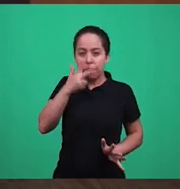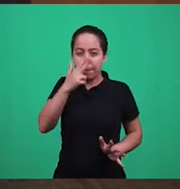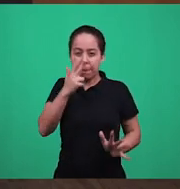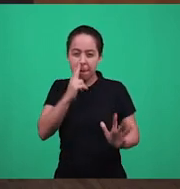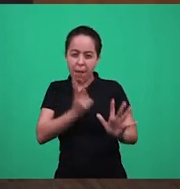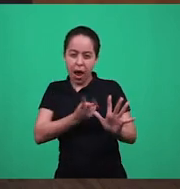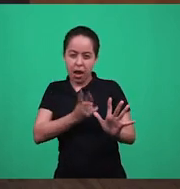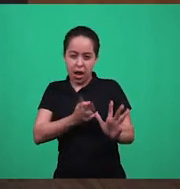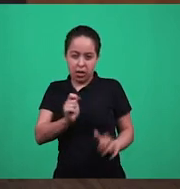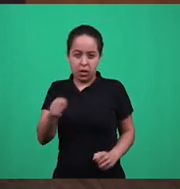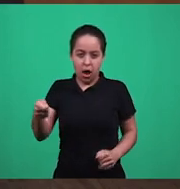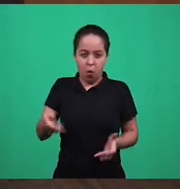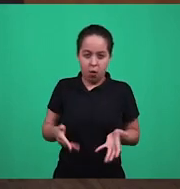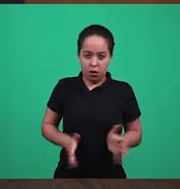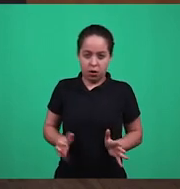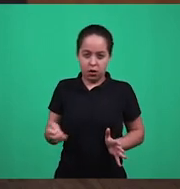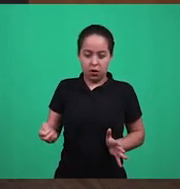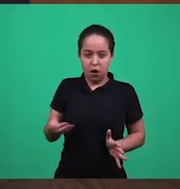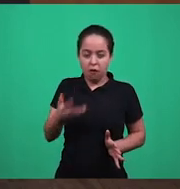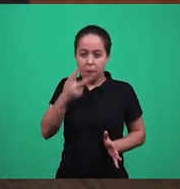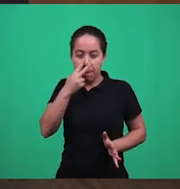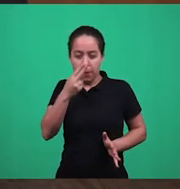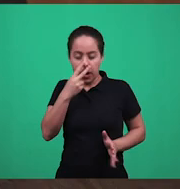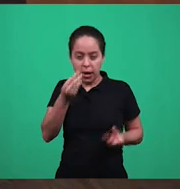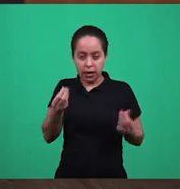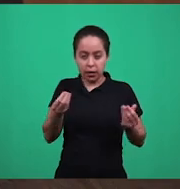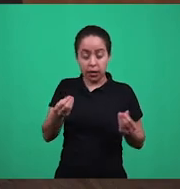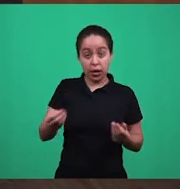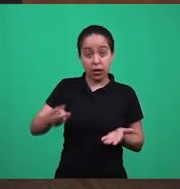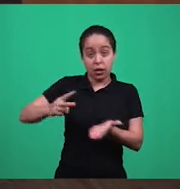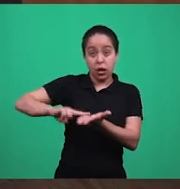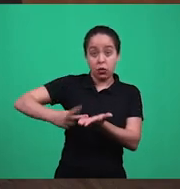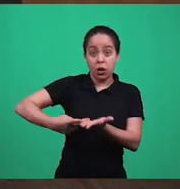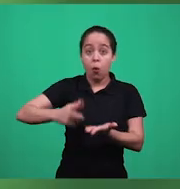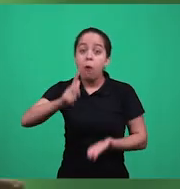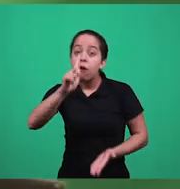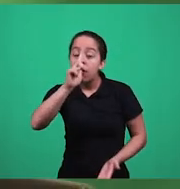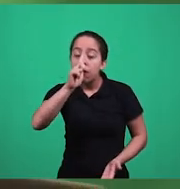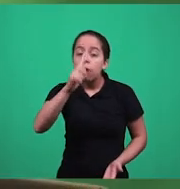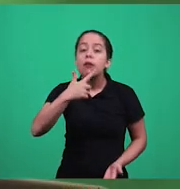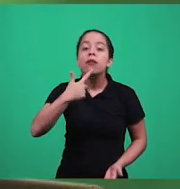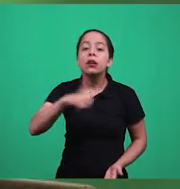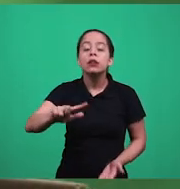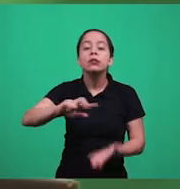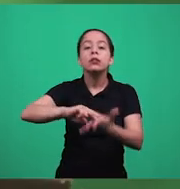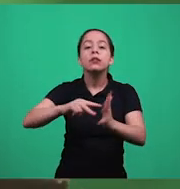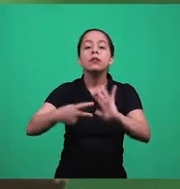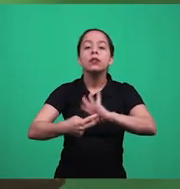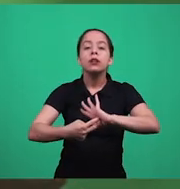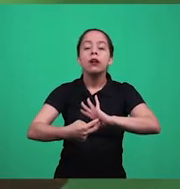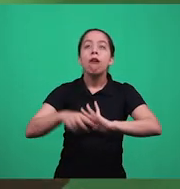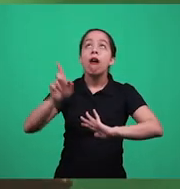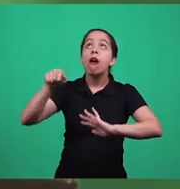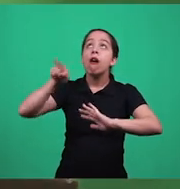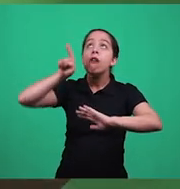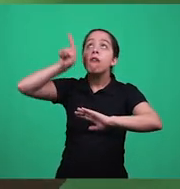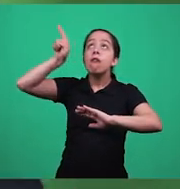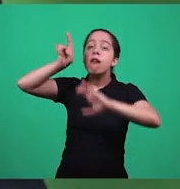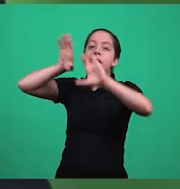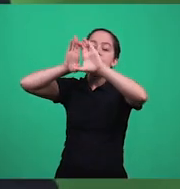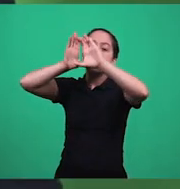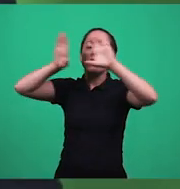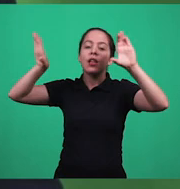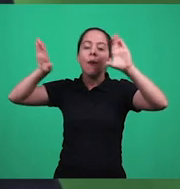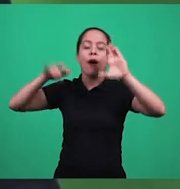nascimento, Sérgio, no original grego, significa nascer do alto.